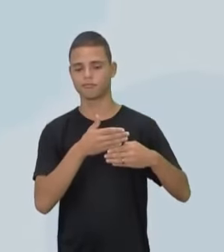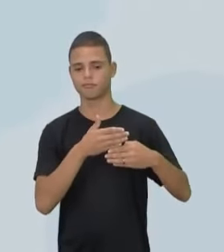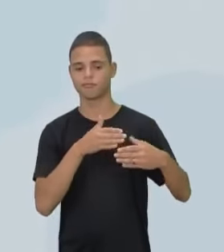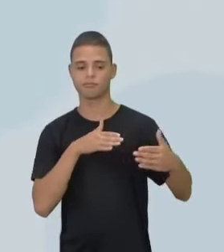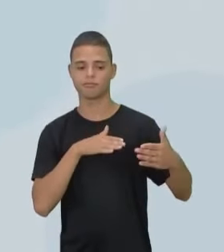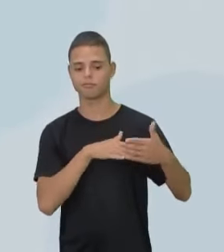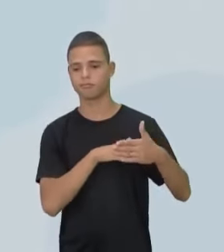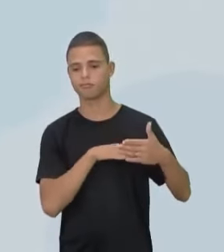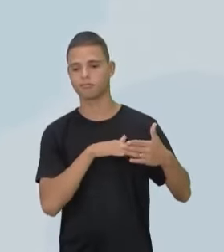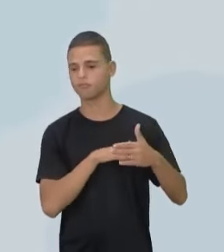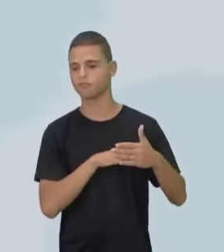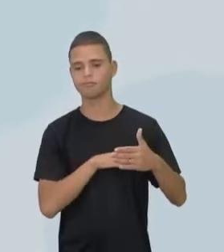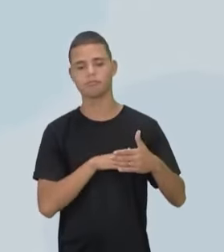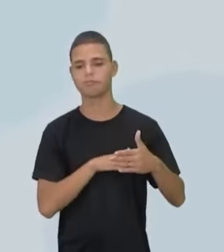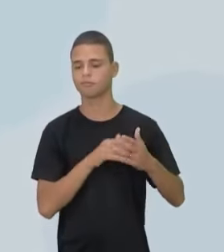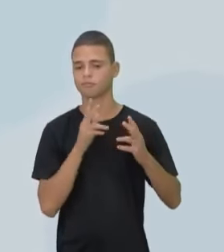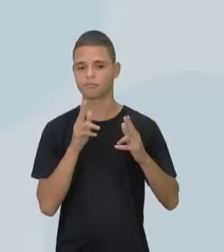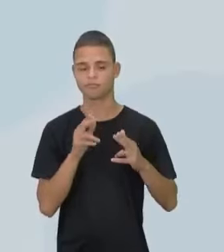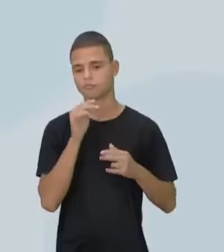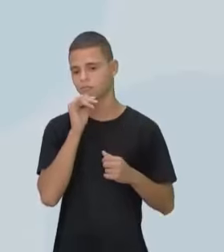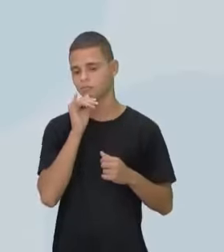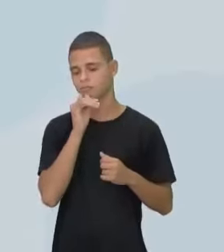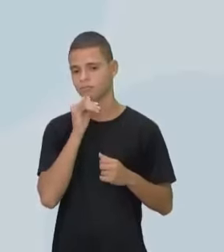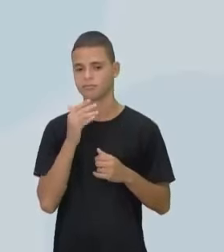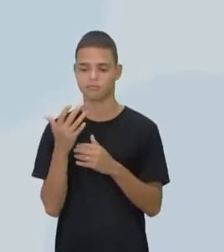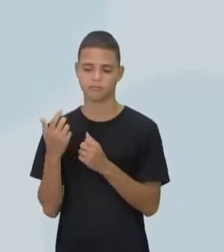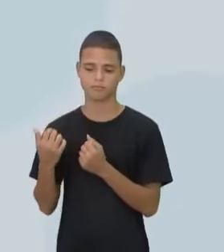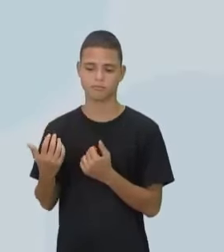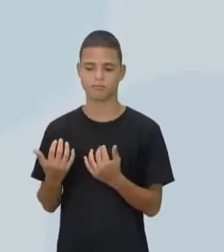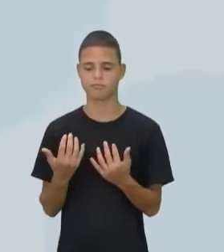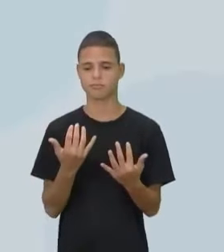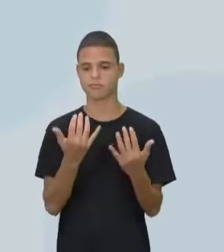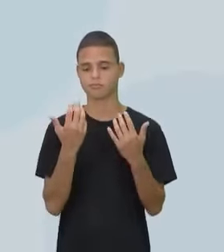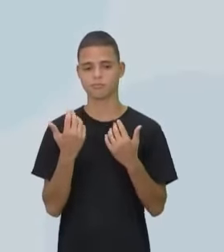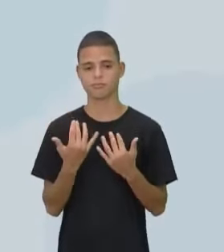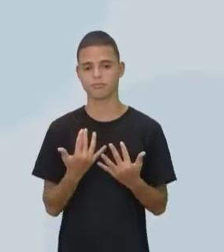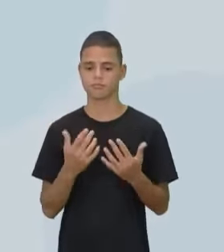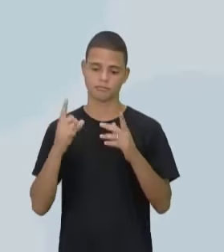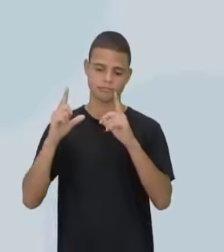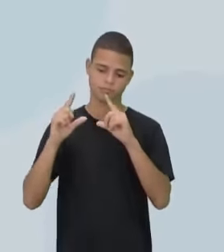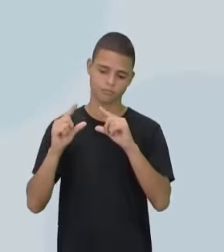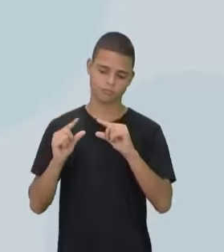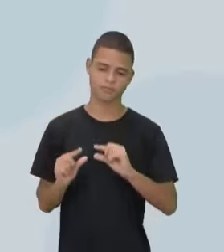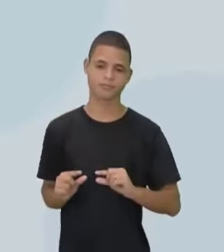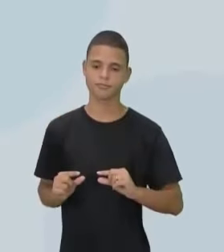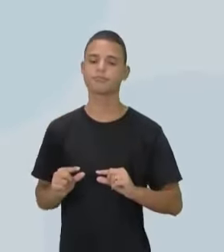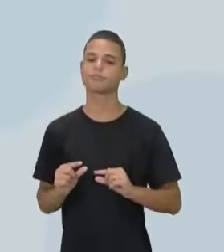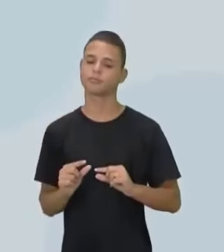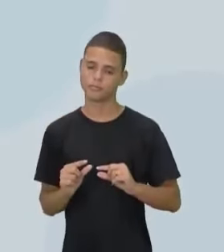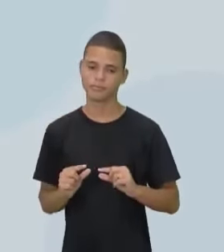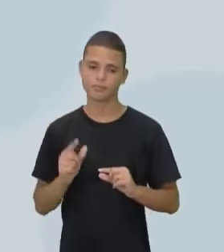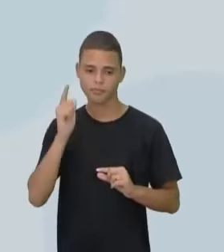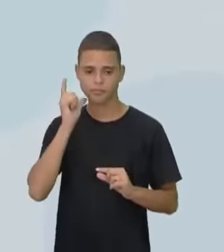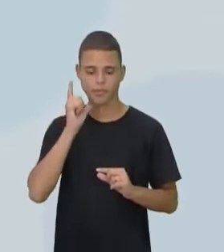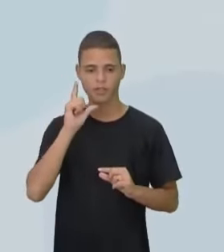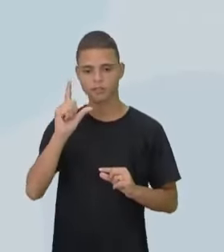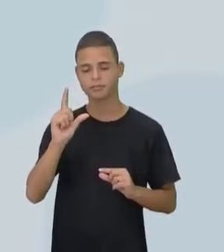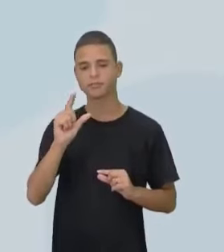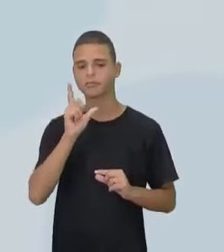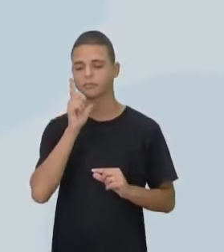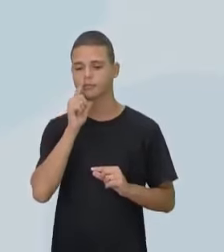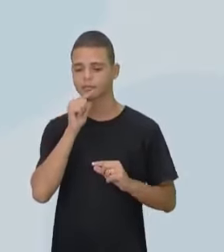os professores falaram, alterando a cobertura vegetal da bacia, né, eu diminuo a retenção, né, e faço com que essa